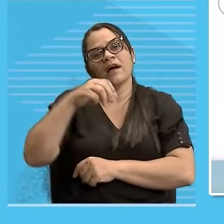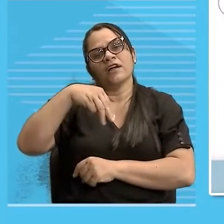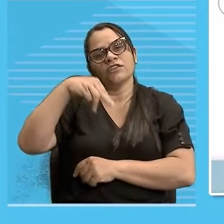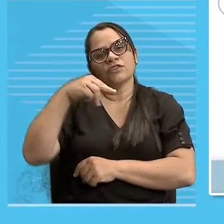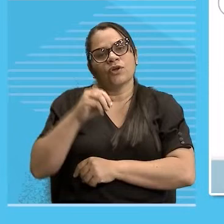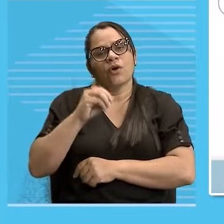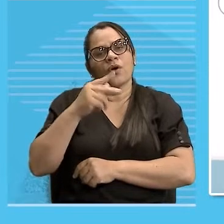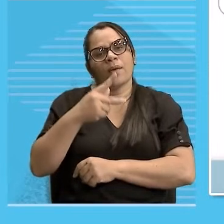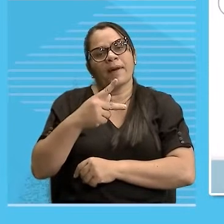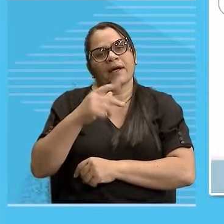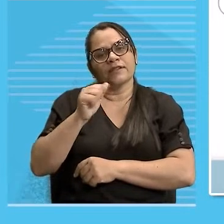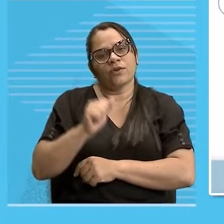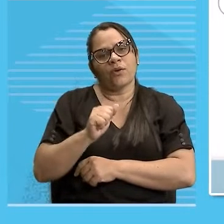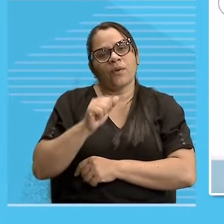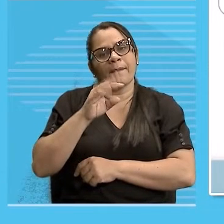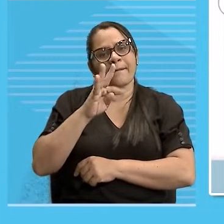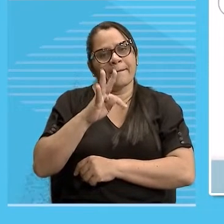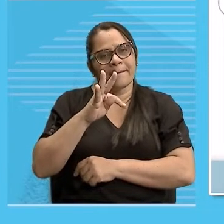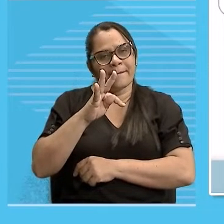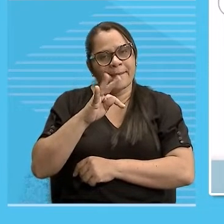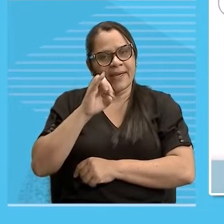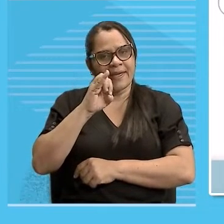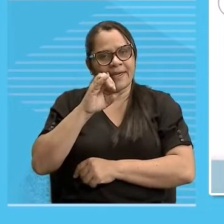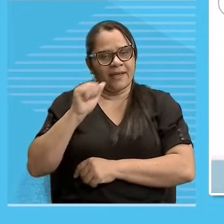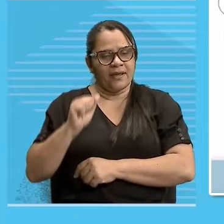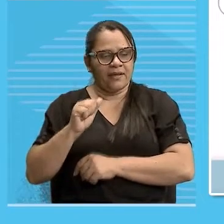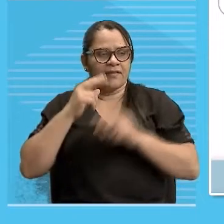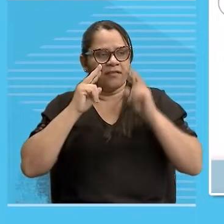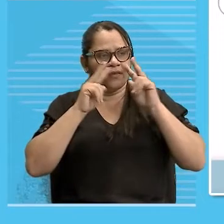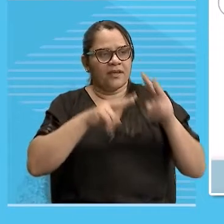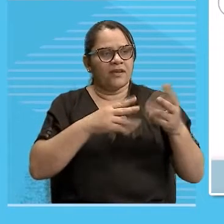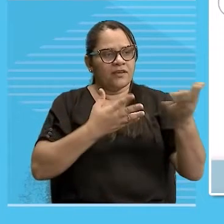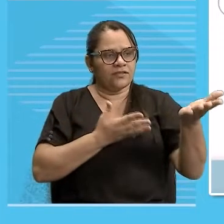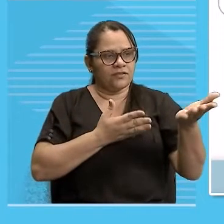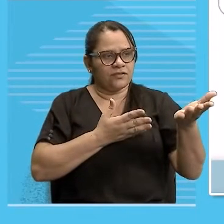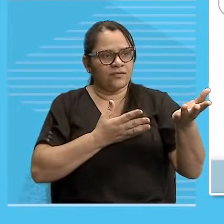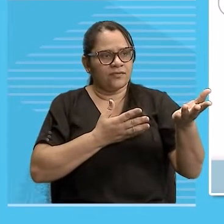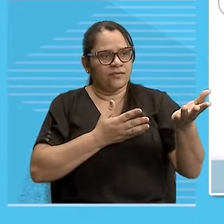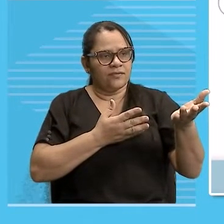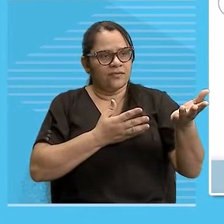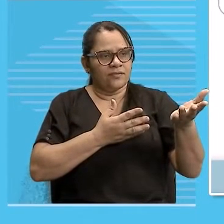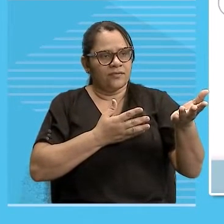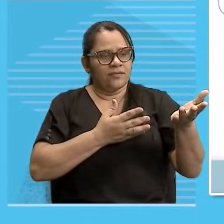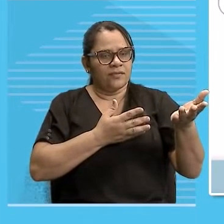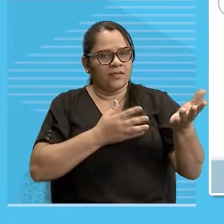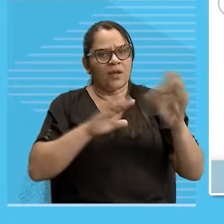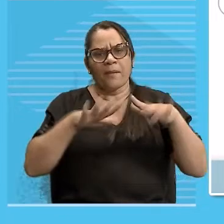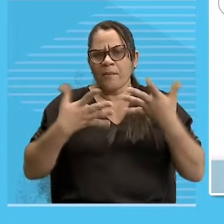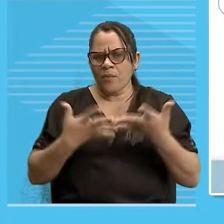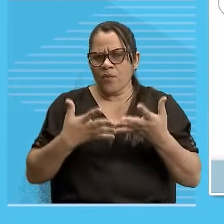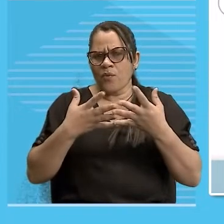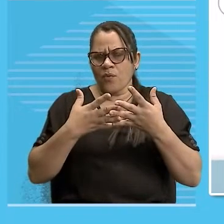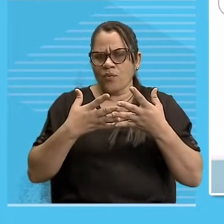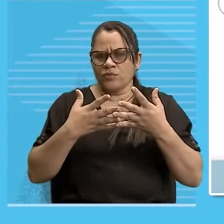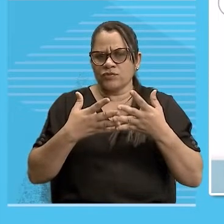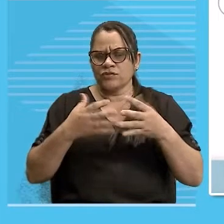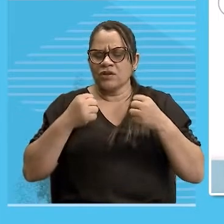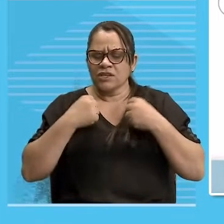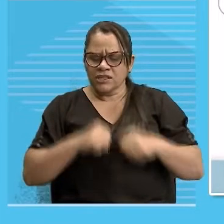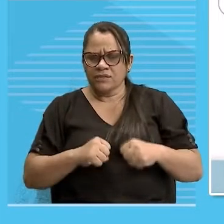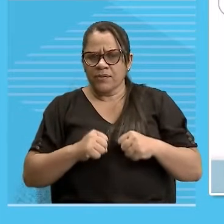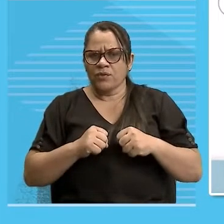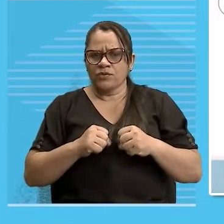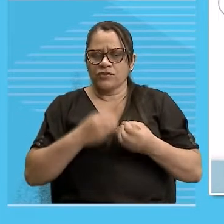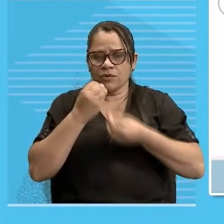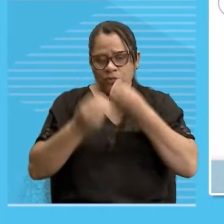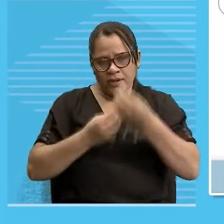onomatopeias. Beleza? Poxa, é mesmo, é? Olha, poxa. Esse poxa, gente, é